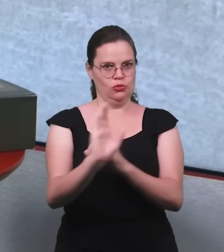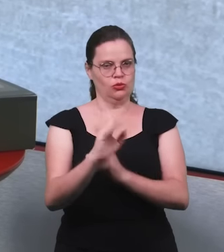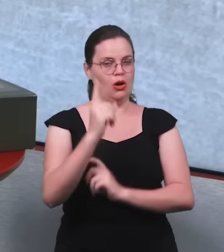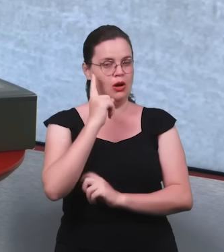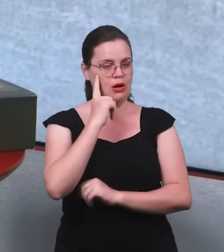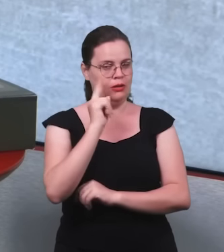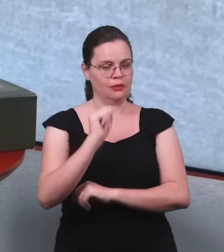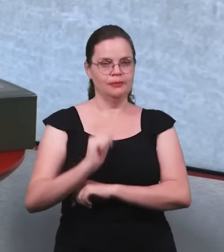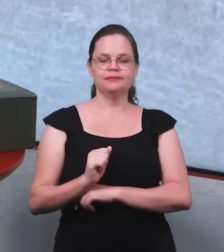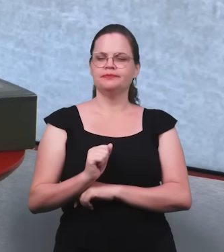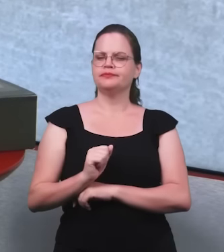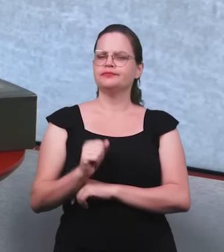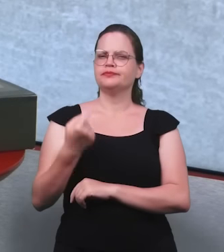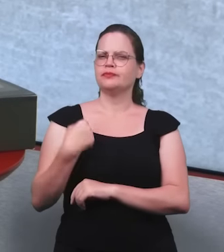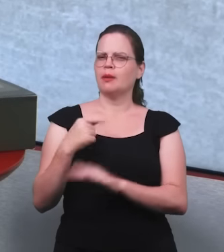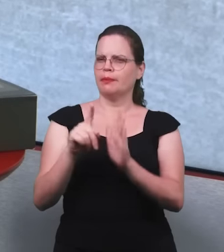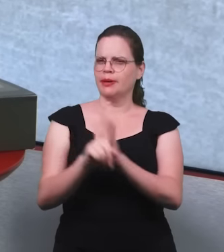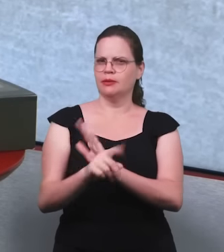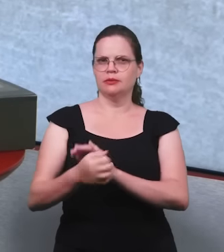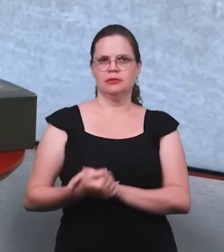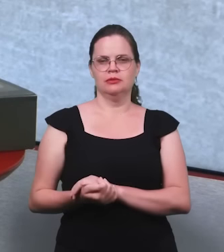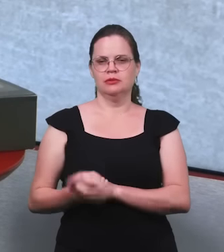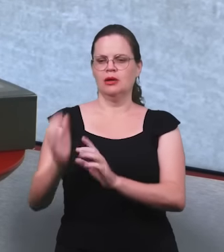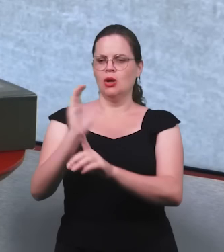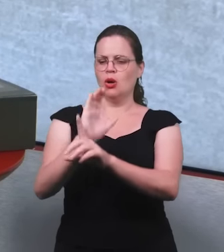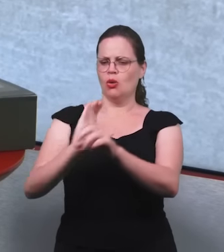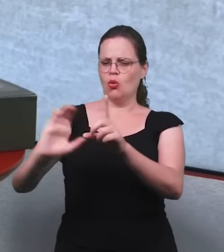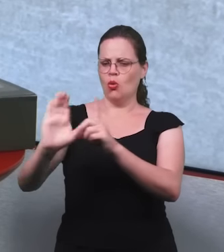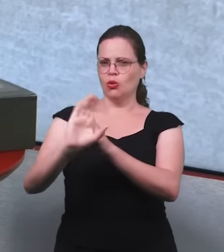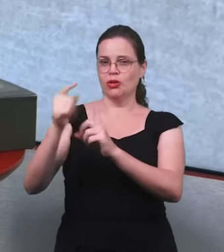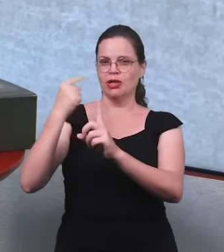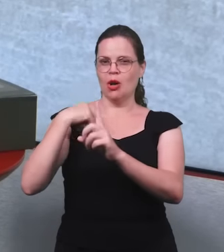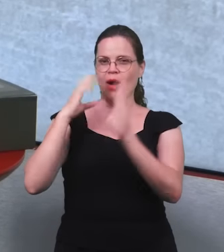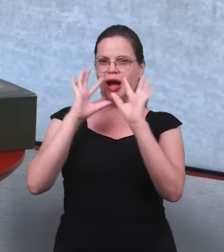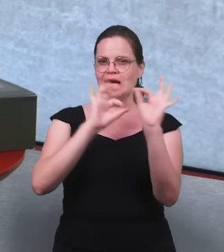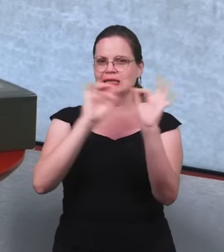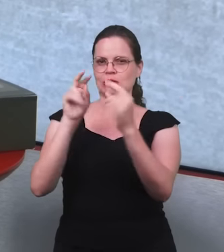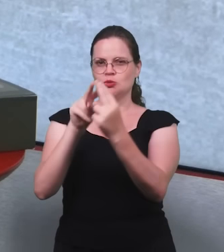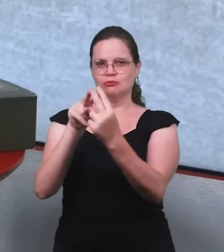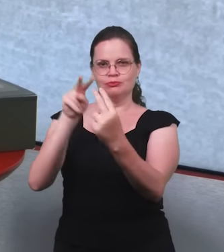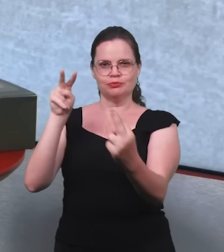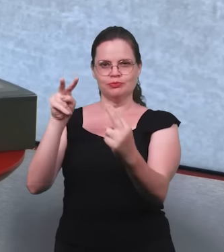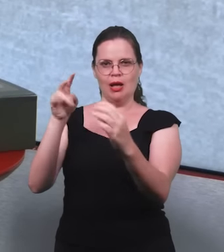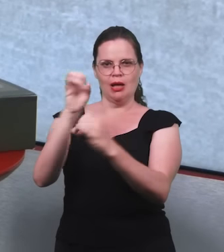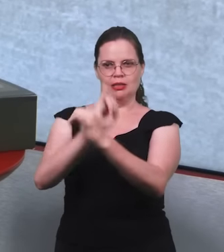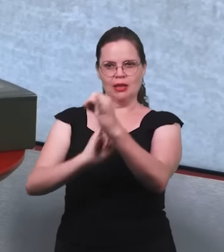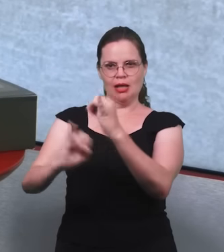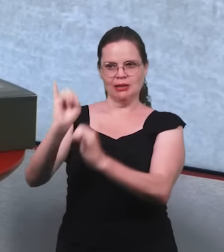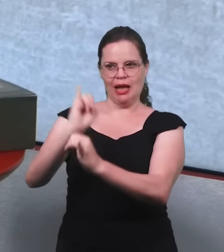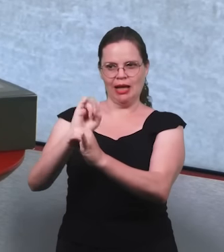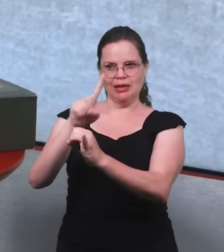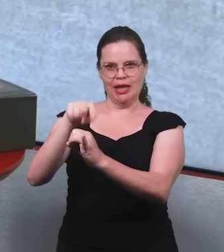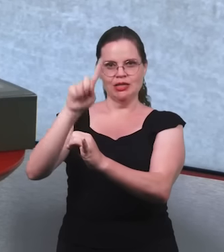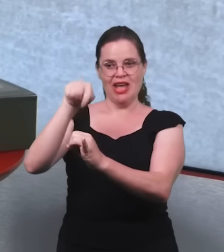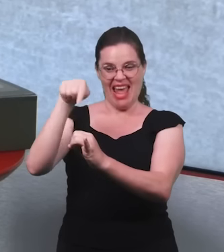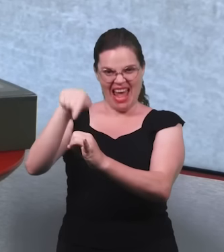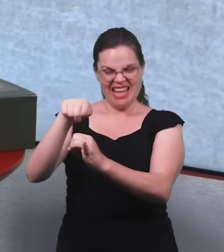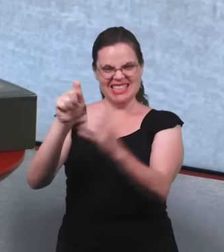hoje. Um culto online substitui um culto presencial? Eu estou querendo dizer o seguinte,